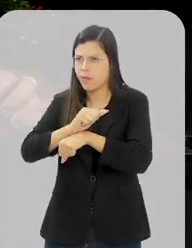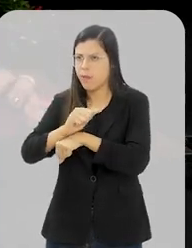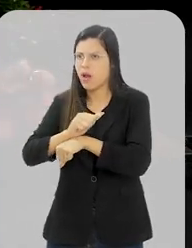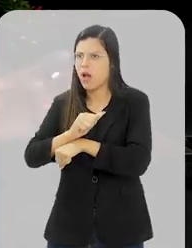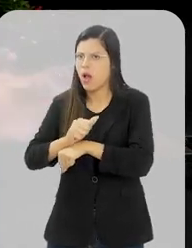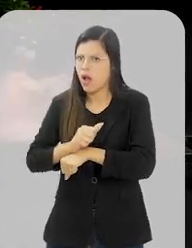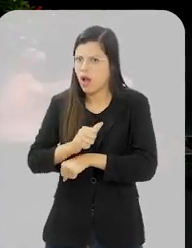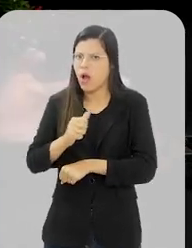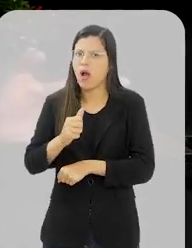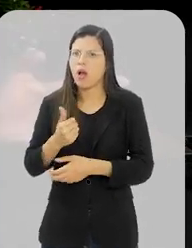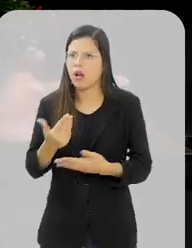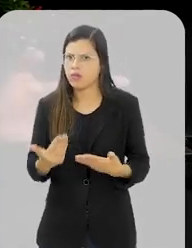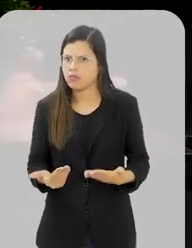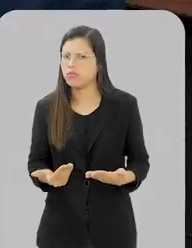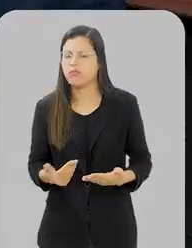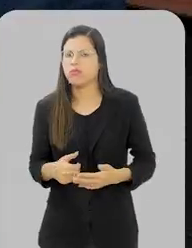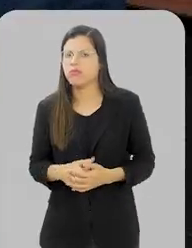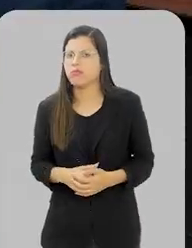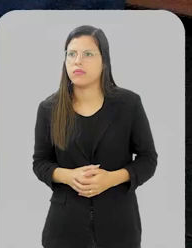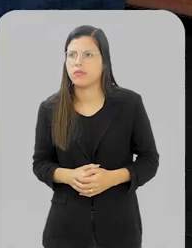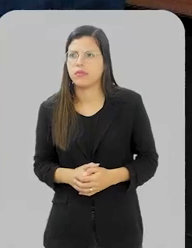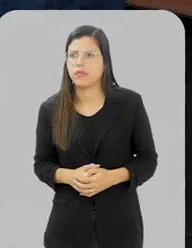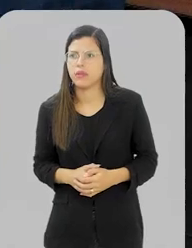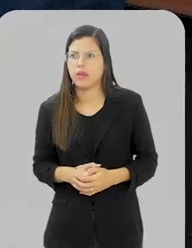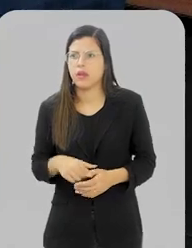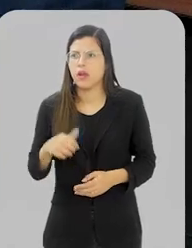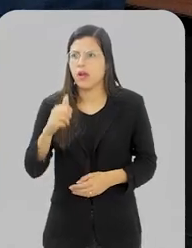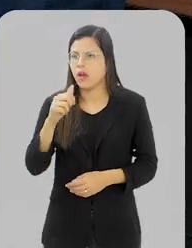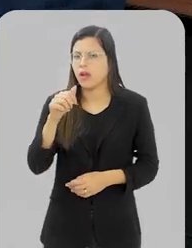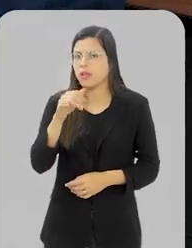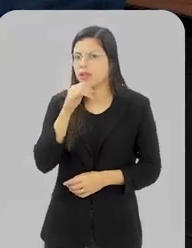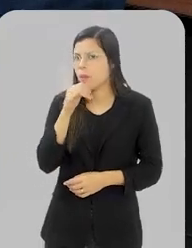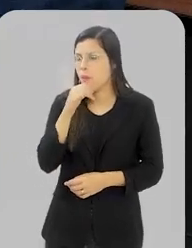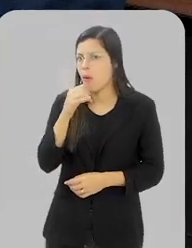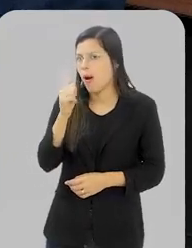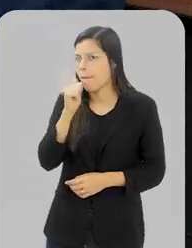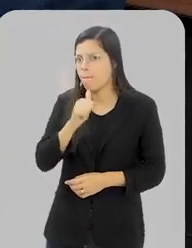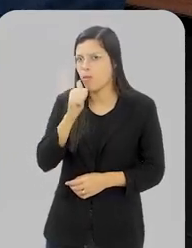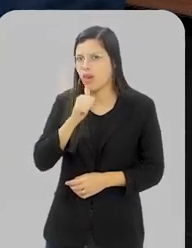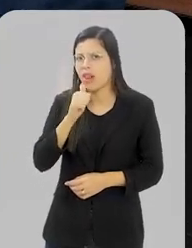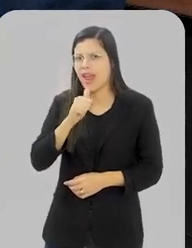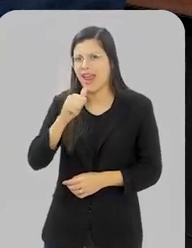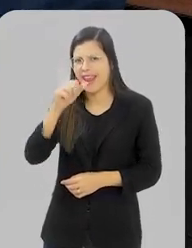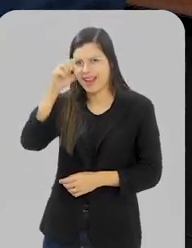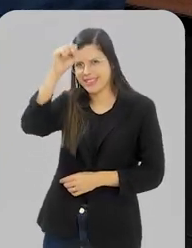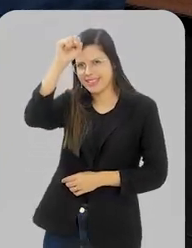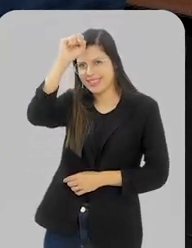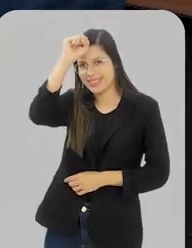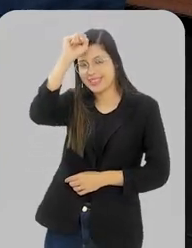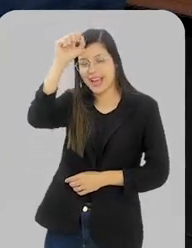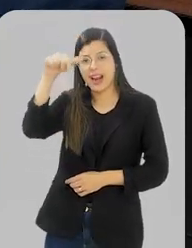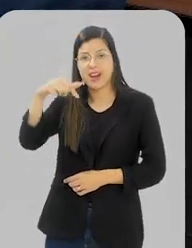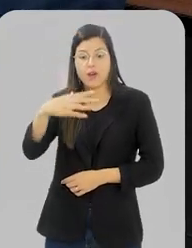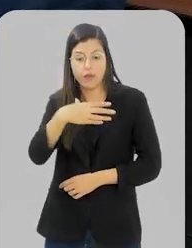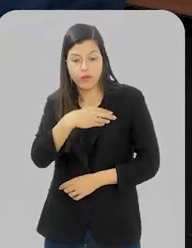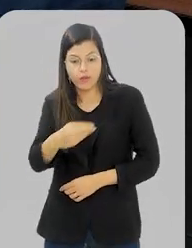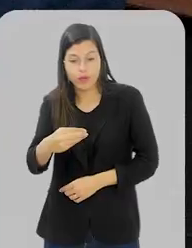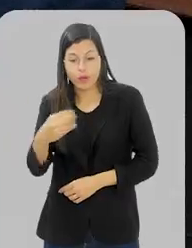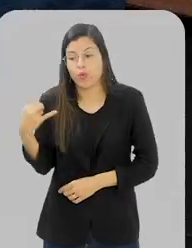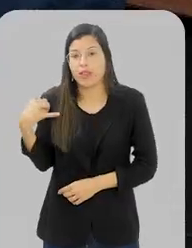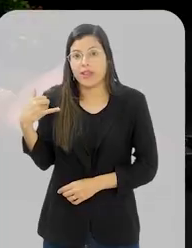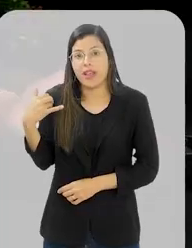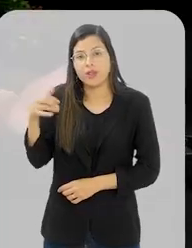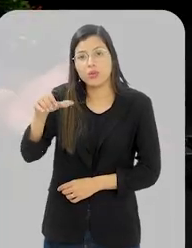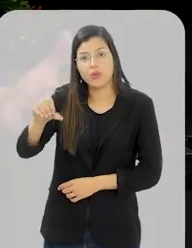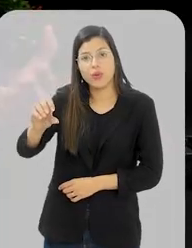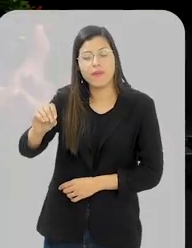algo inquebrantável exatamente T que a mulher dele Sara para ter um filho com 90 anos tem que ter muita fé de